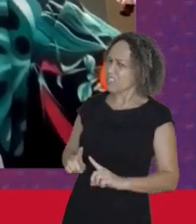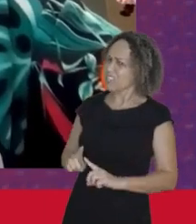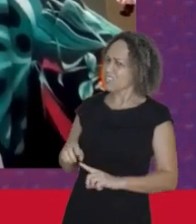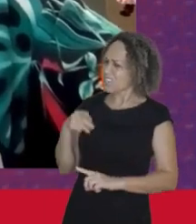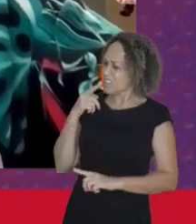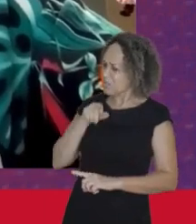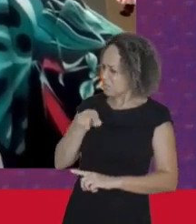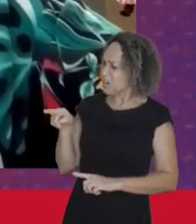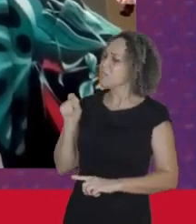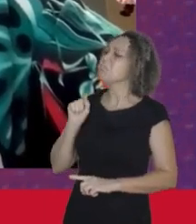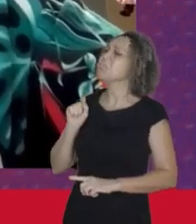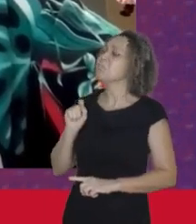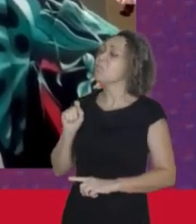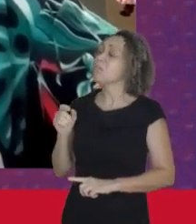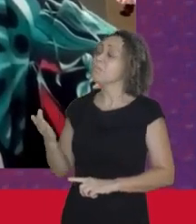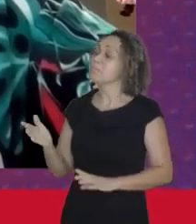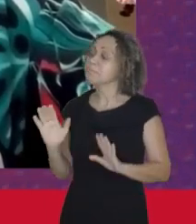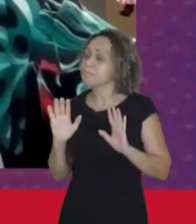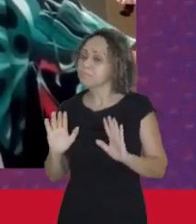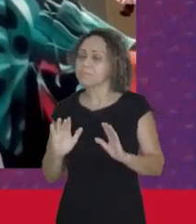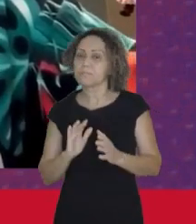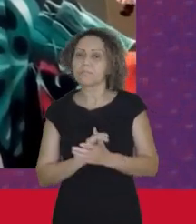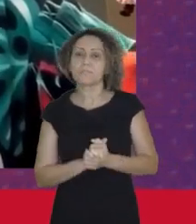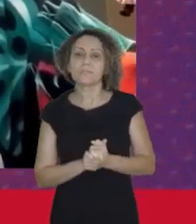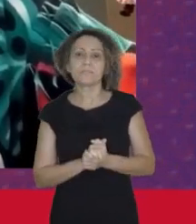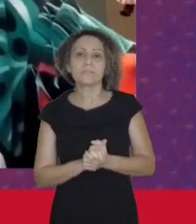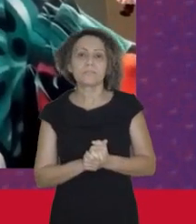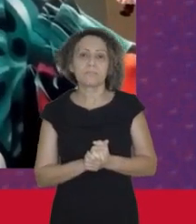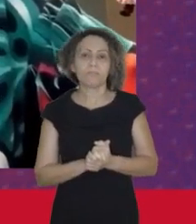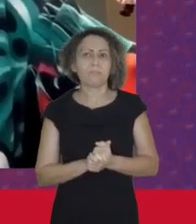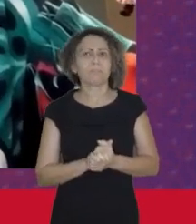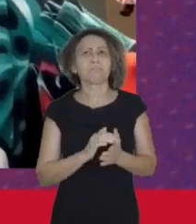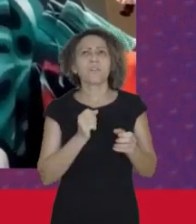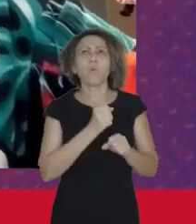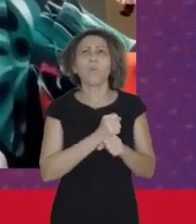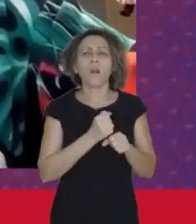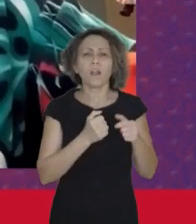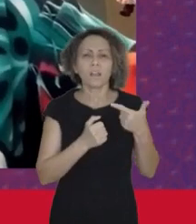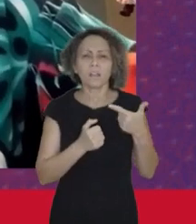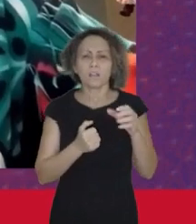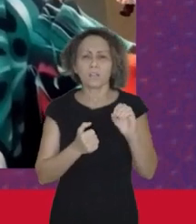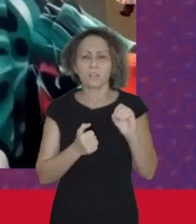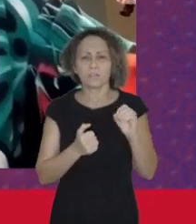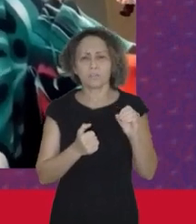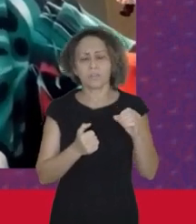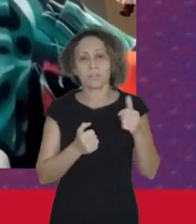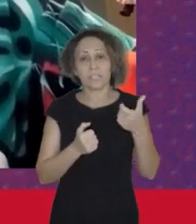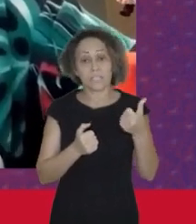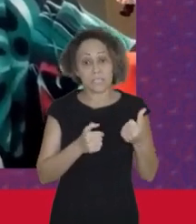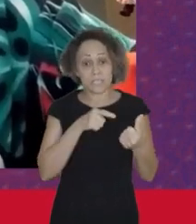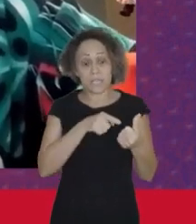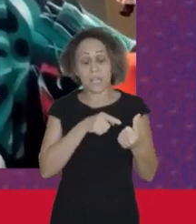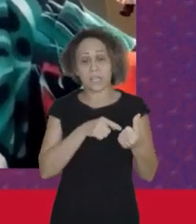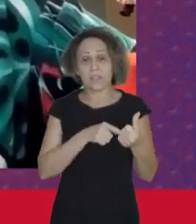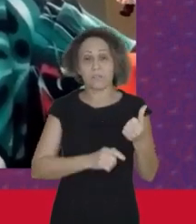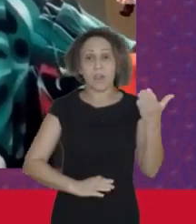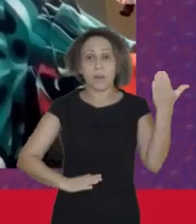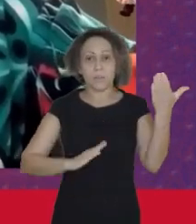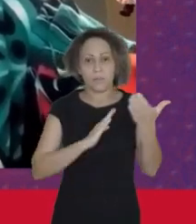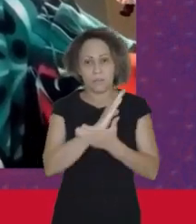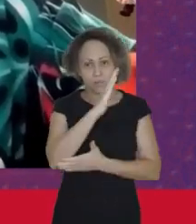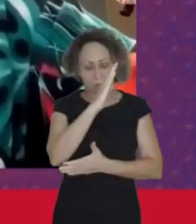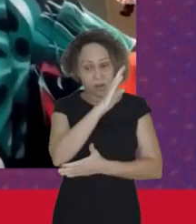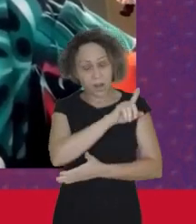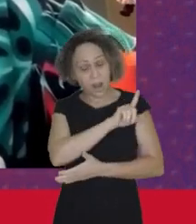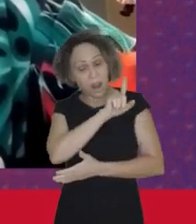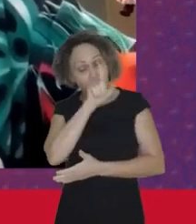fala? Então, em 2006, foi aprovada na Assembleia Geral das